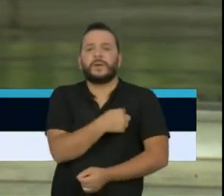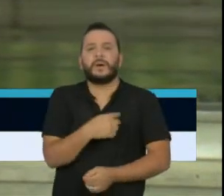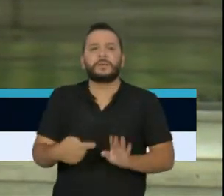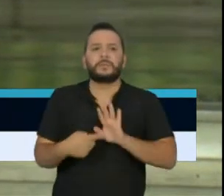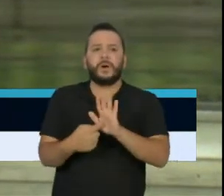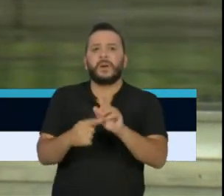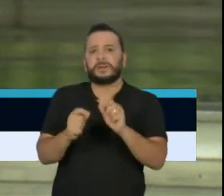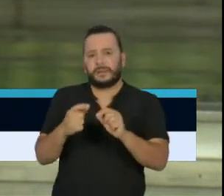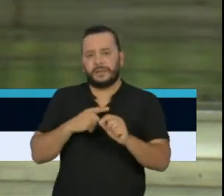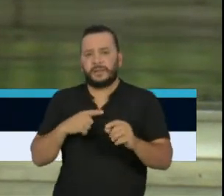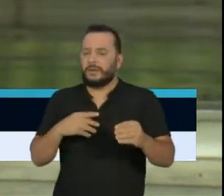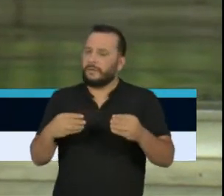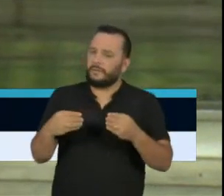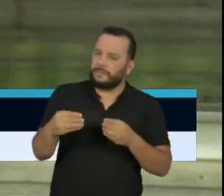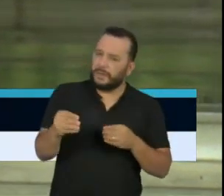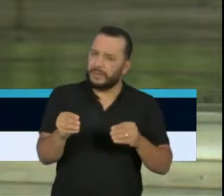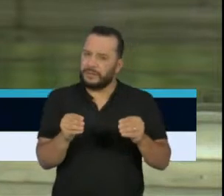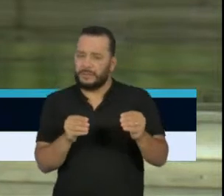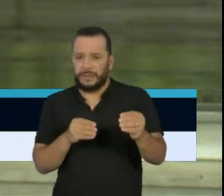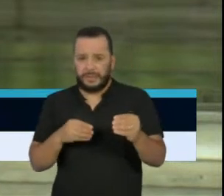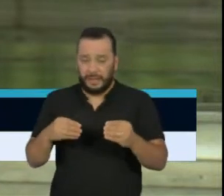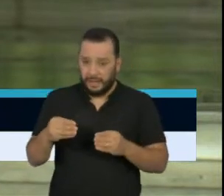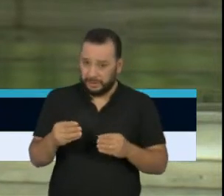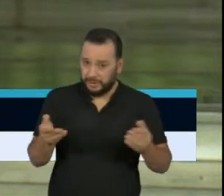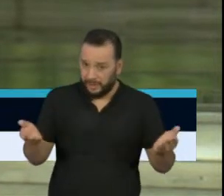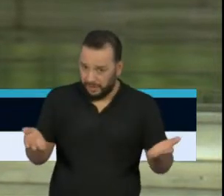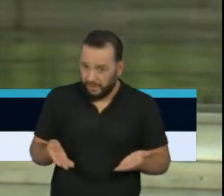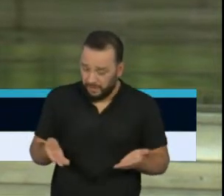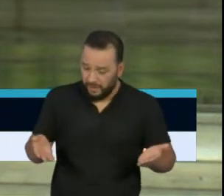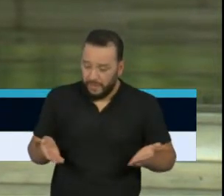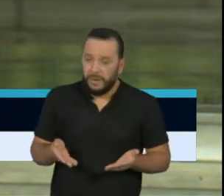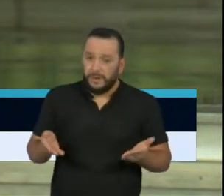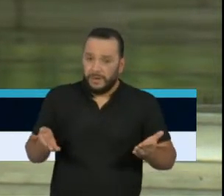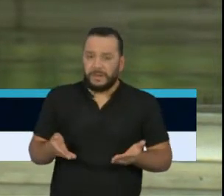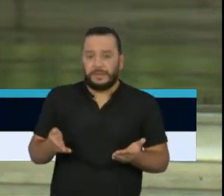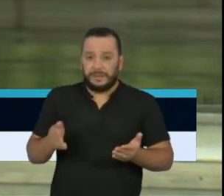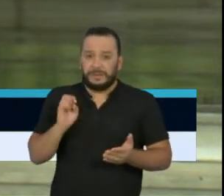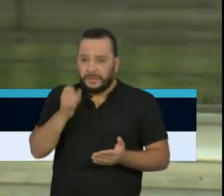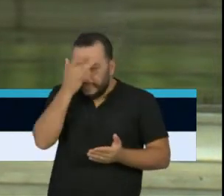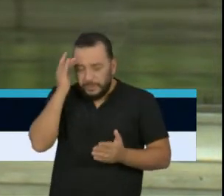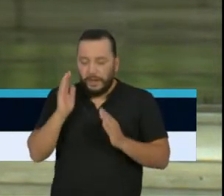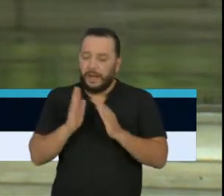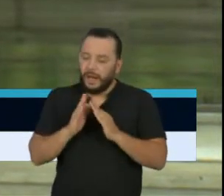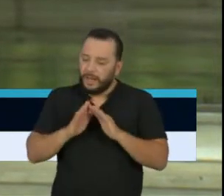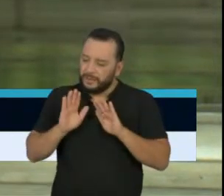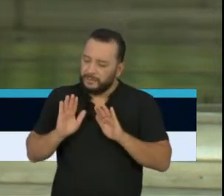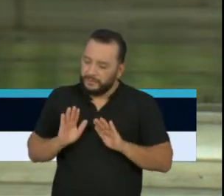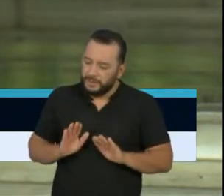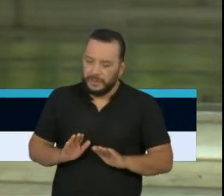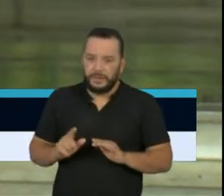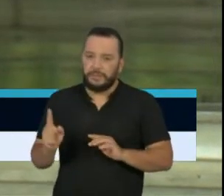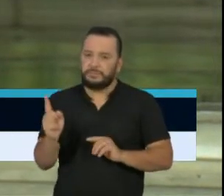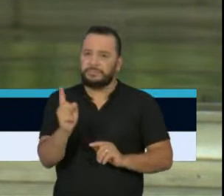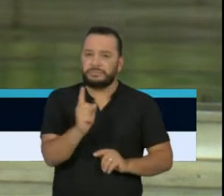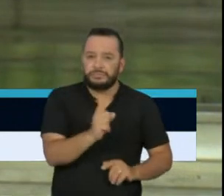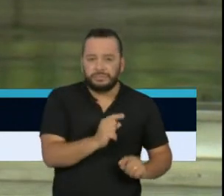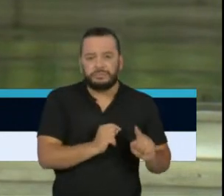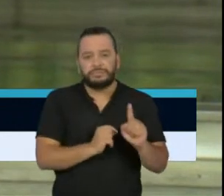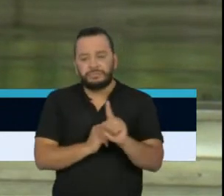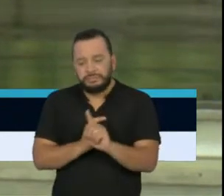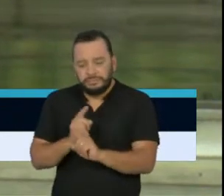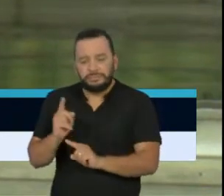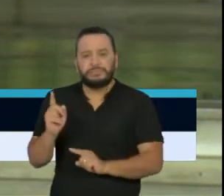de relaxamento. Ao contrário, se as pessoas colaborarem, tudo passará e viveremos momentos melhores no futuro.